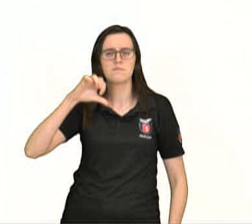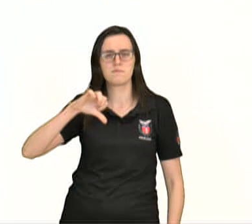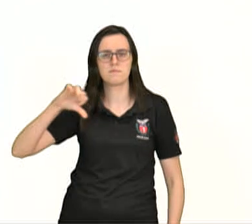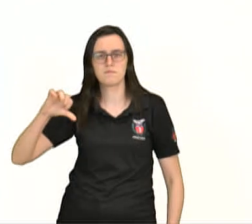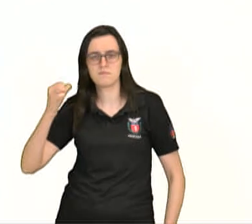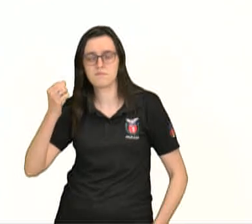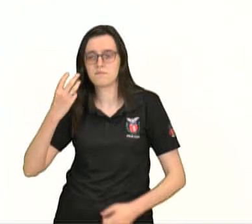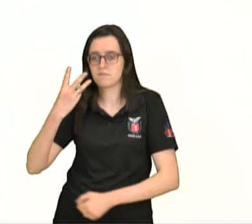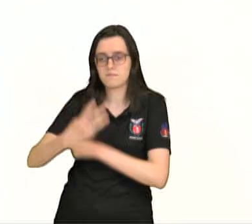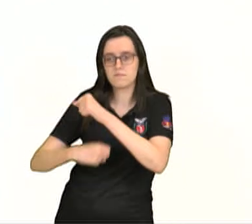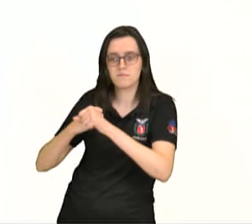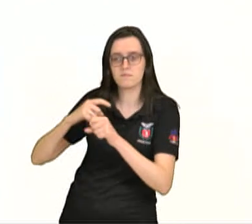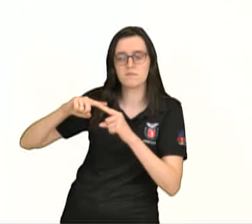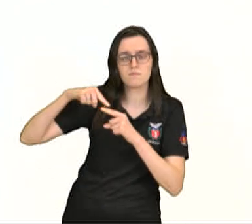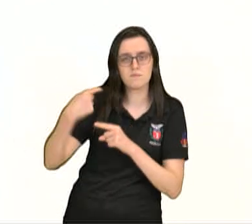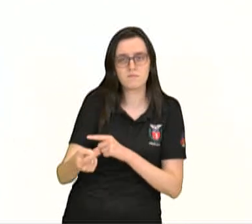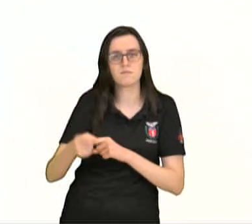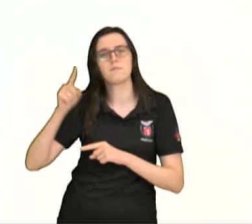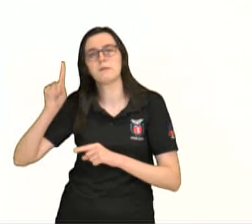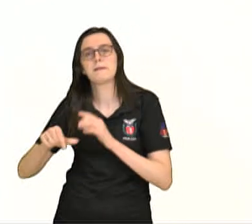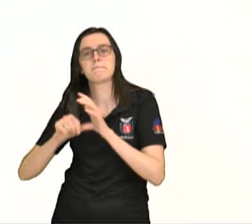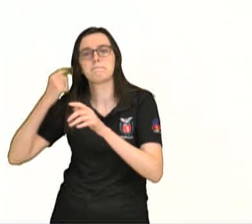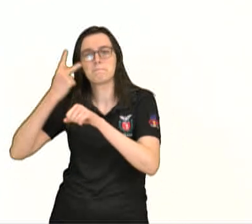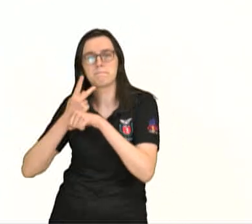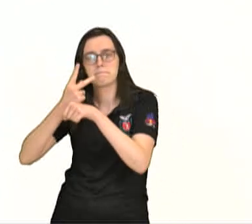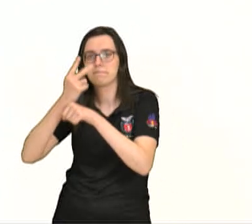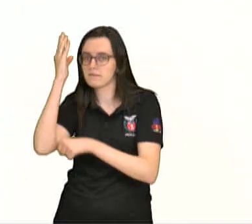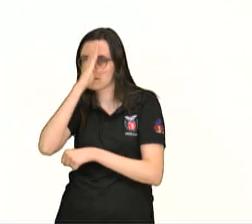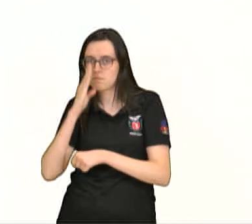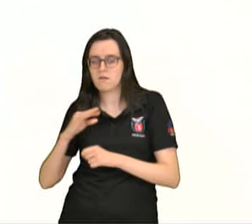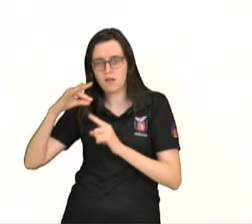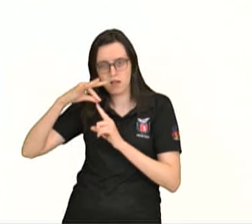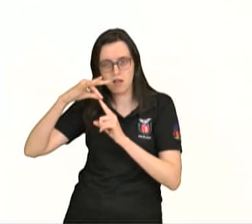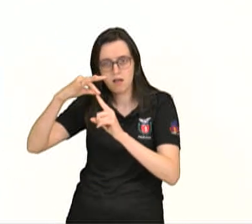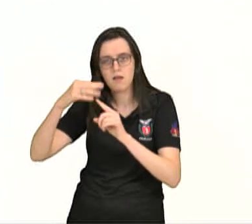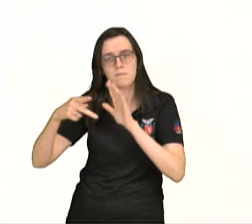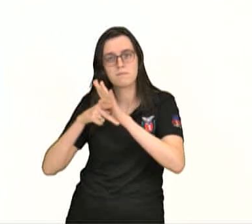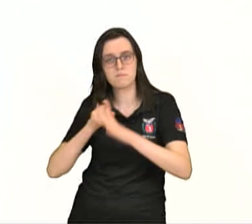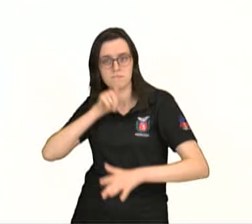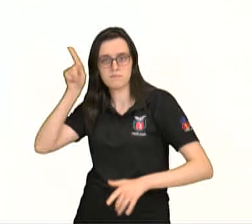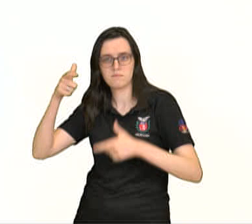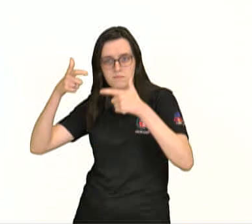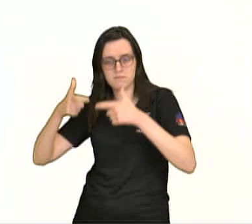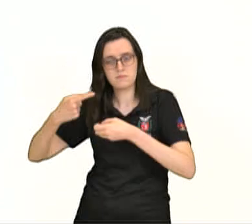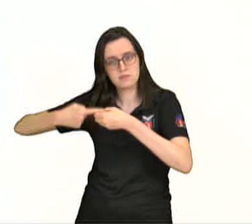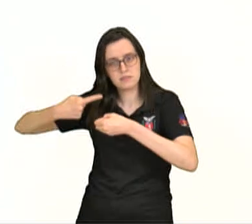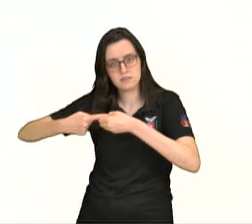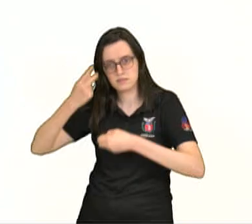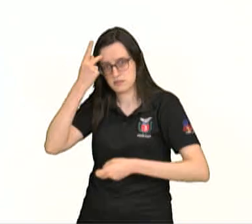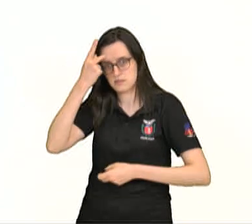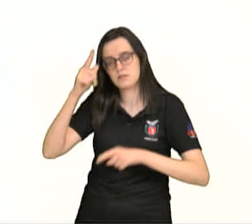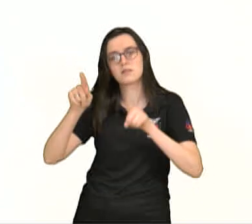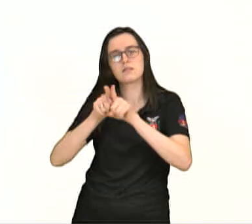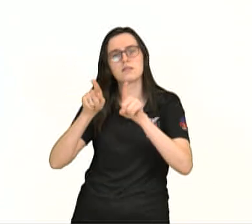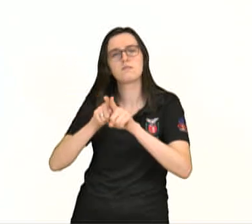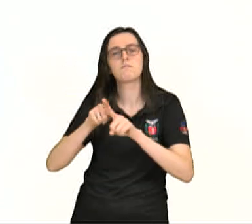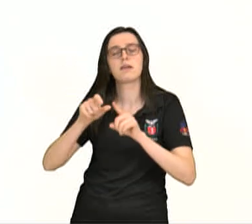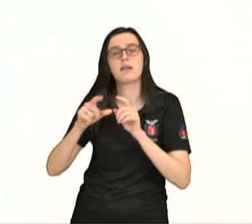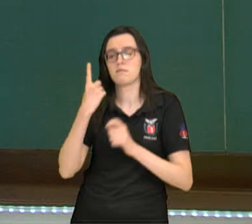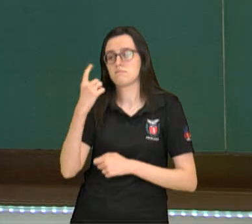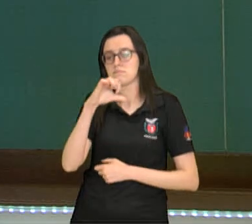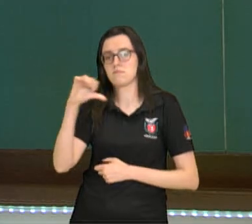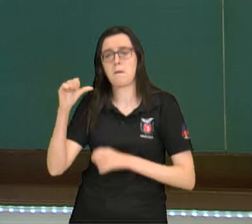1996, 3 anos depois, teve o primeiro Troféu Brasil de Orientação, em São José dos Campos, e em 1999, a primeira